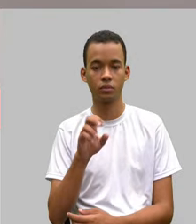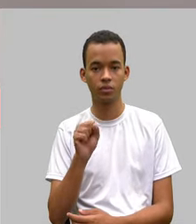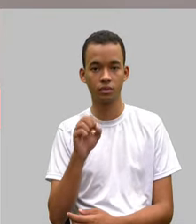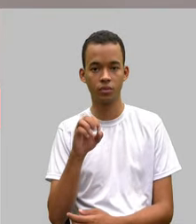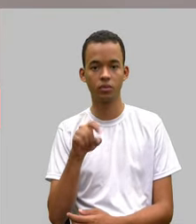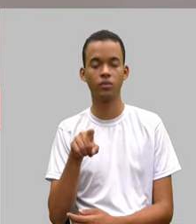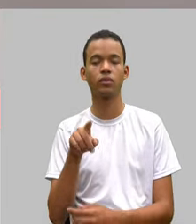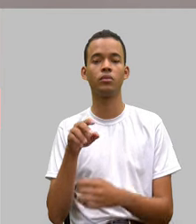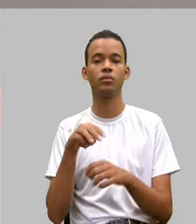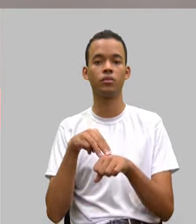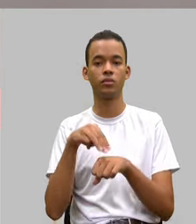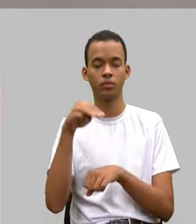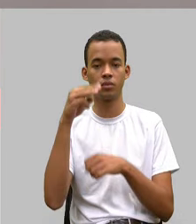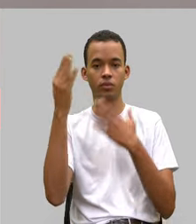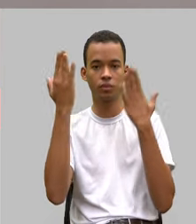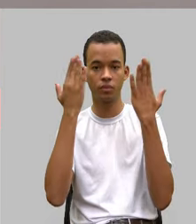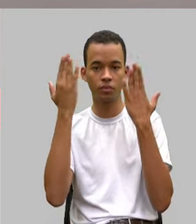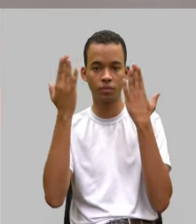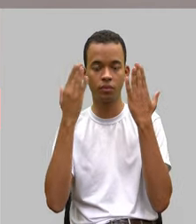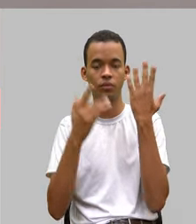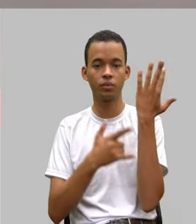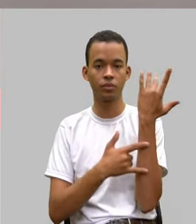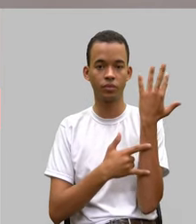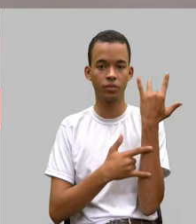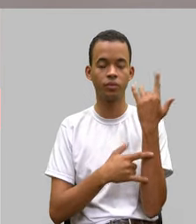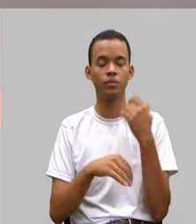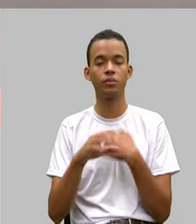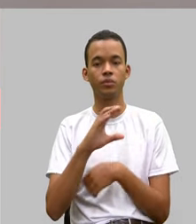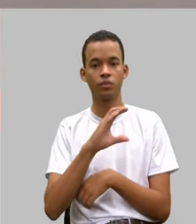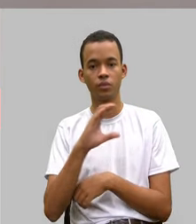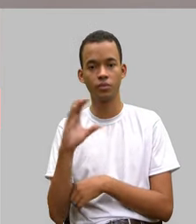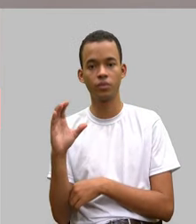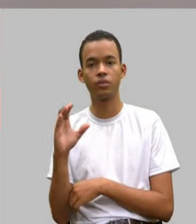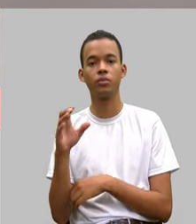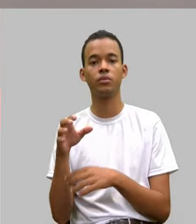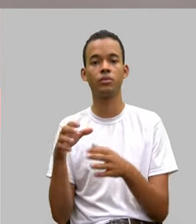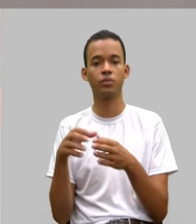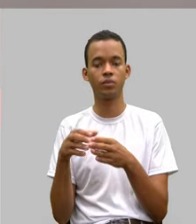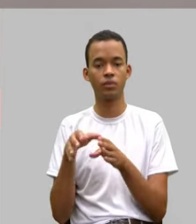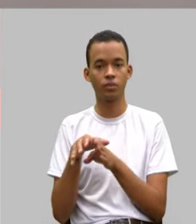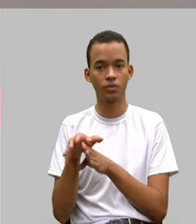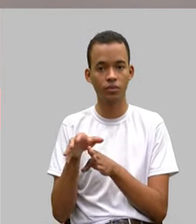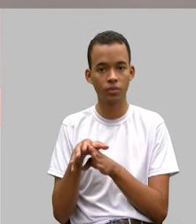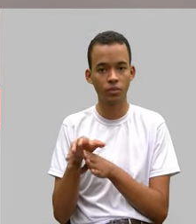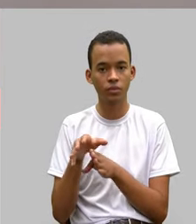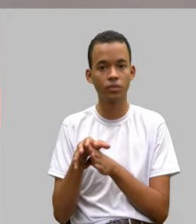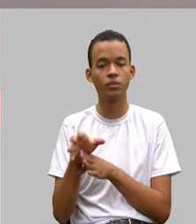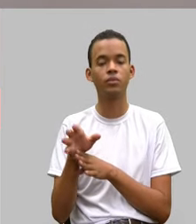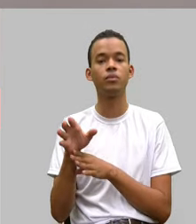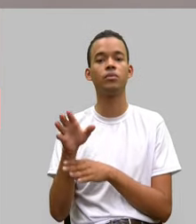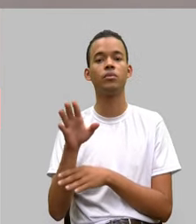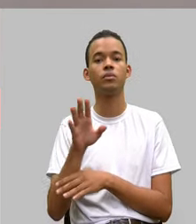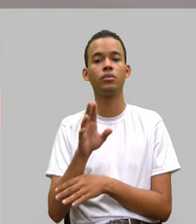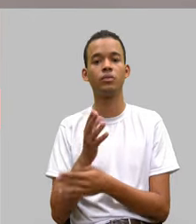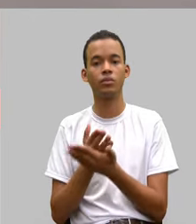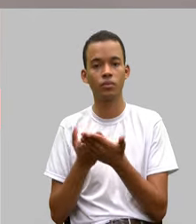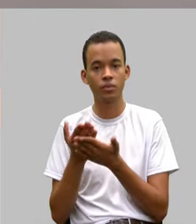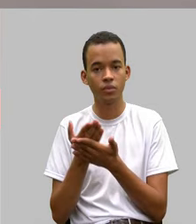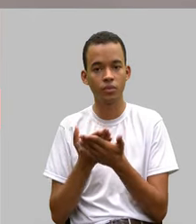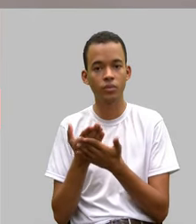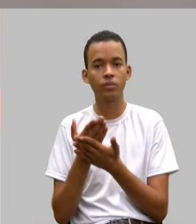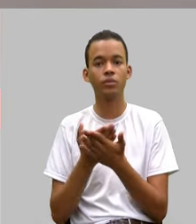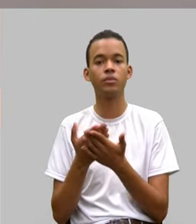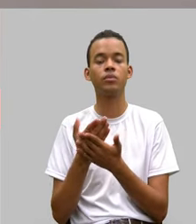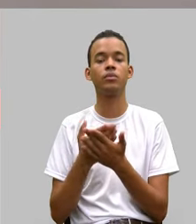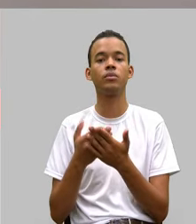UFMG coordenador da comissão de orientação em psicologia sobre tratamentos em cannabis terapêutica